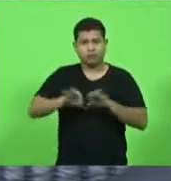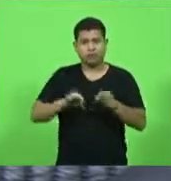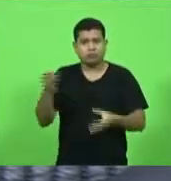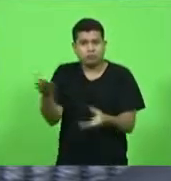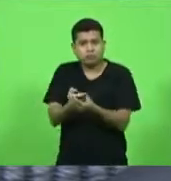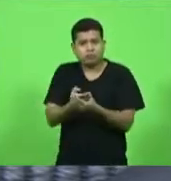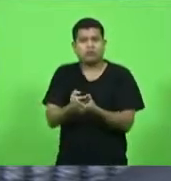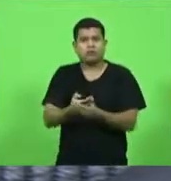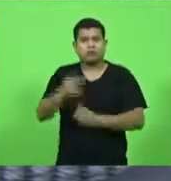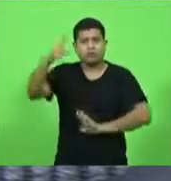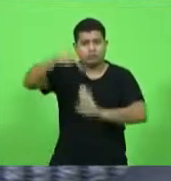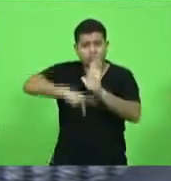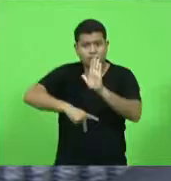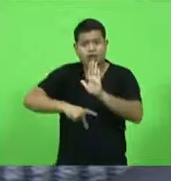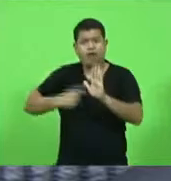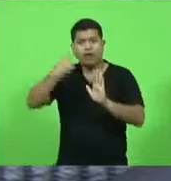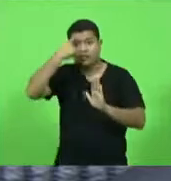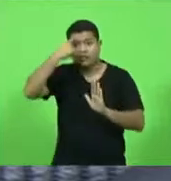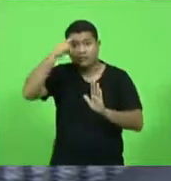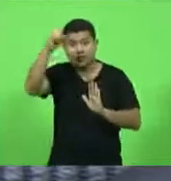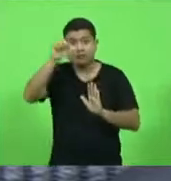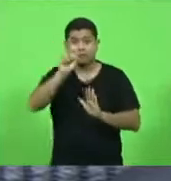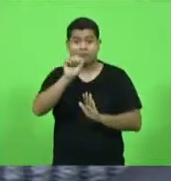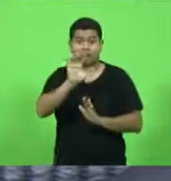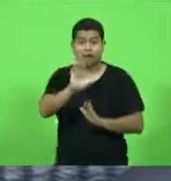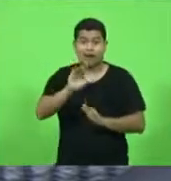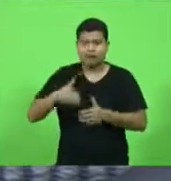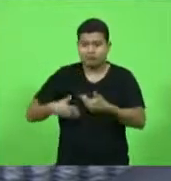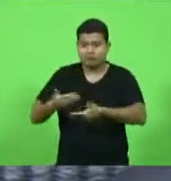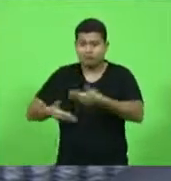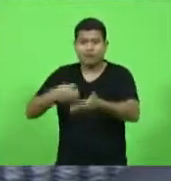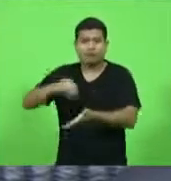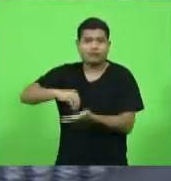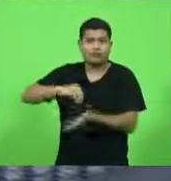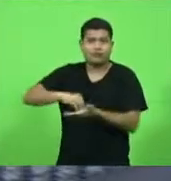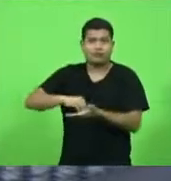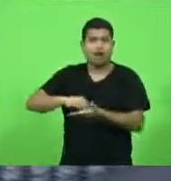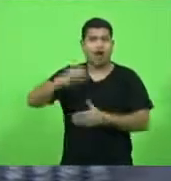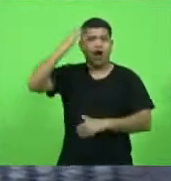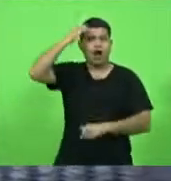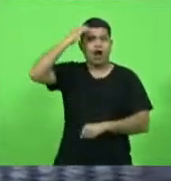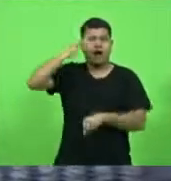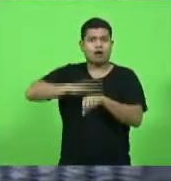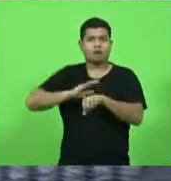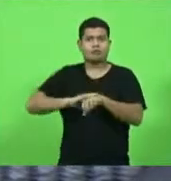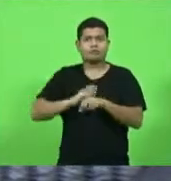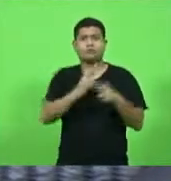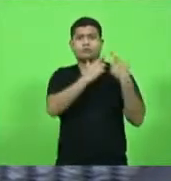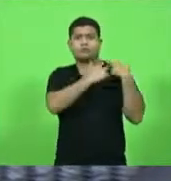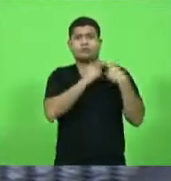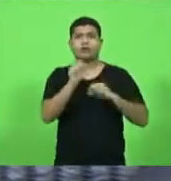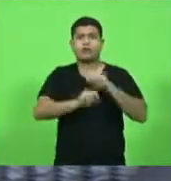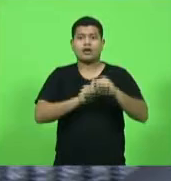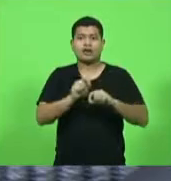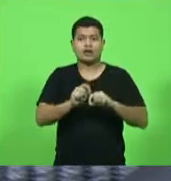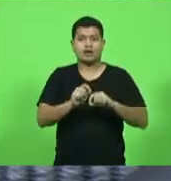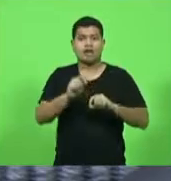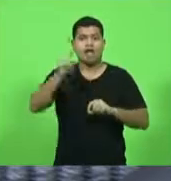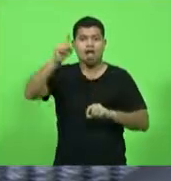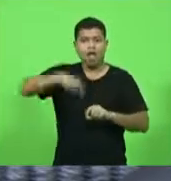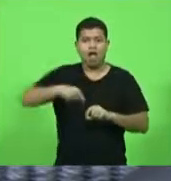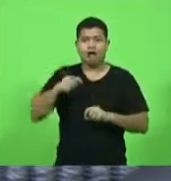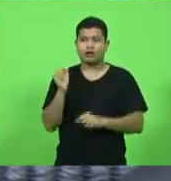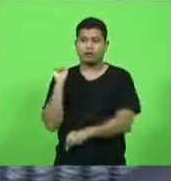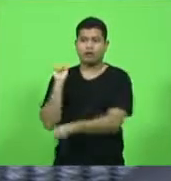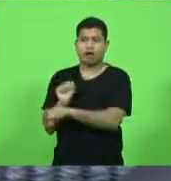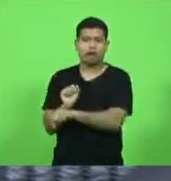projeto, a ideia, mas se ela não anda, não é culpa de quem protocolou, é de quem senta em cima. Eles é que têm que